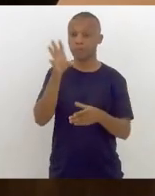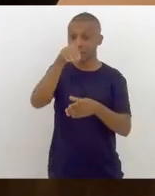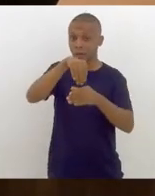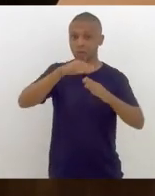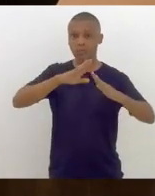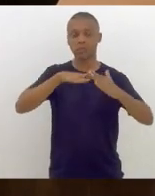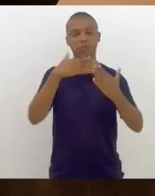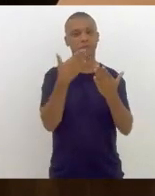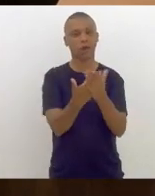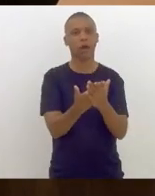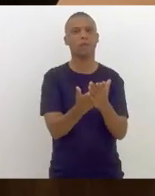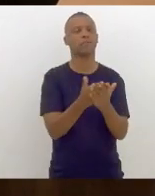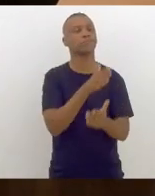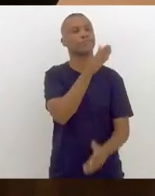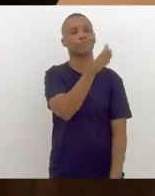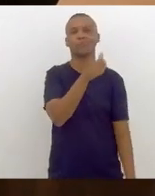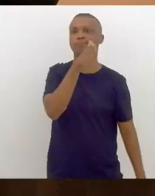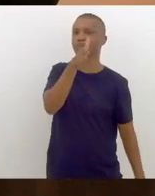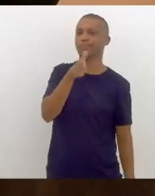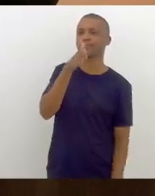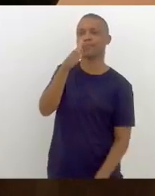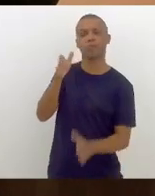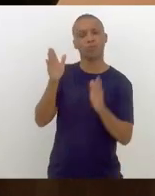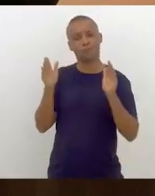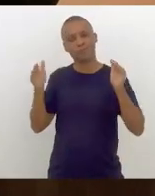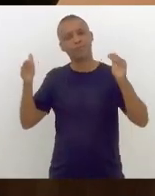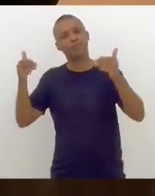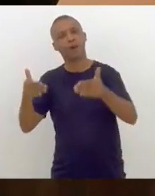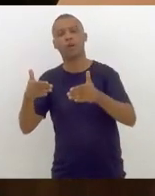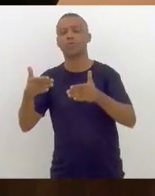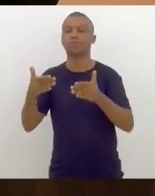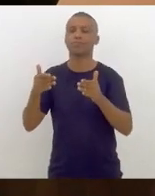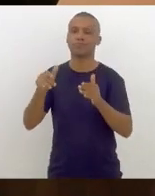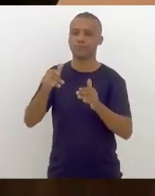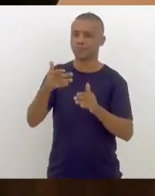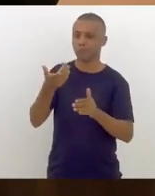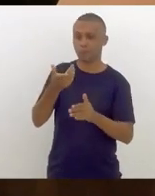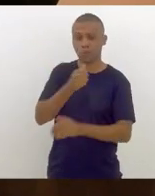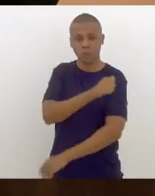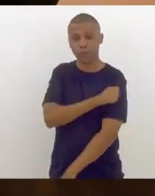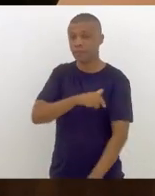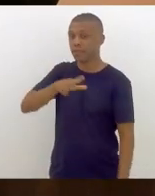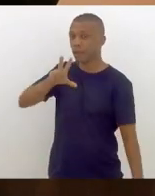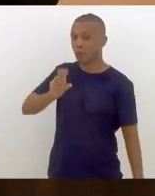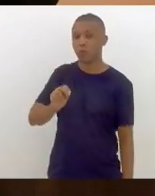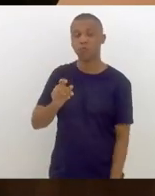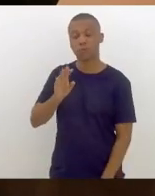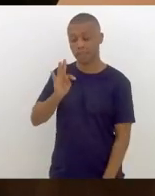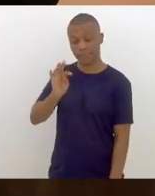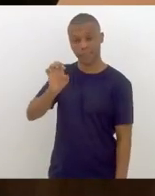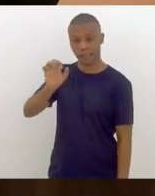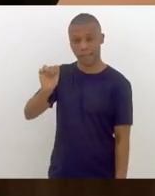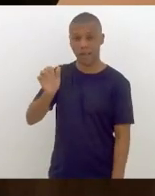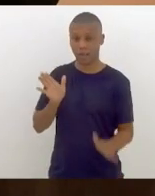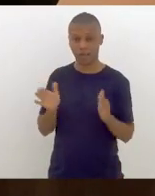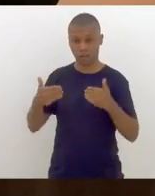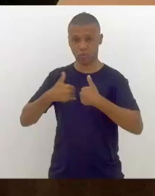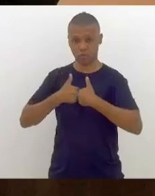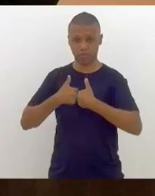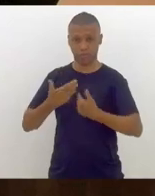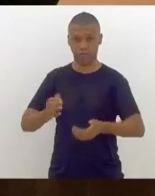escolas para as crianças com o transtorno é autista uma outra questão senhora Presidente